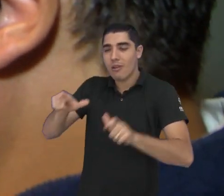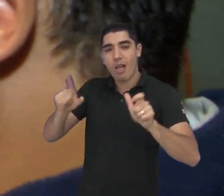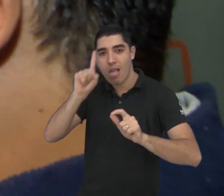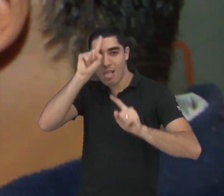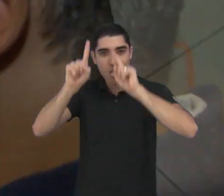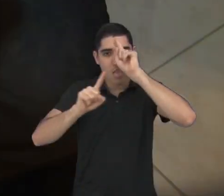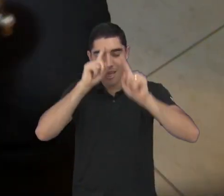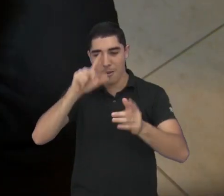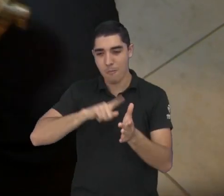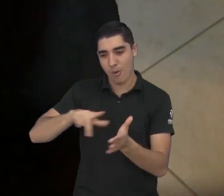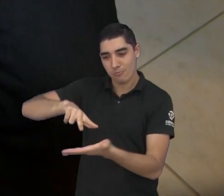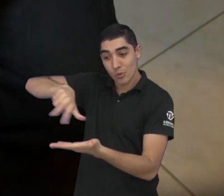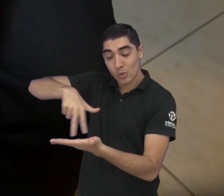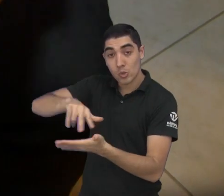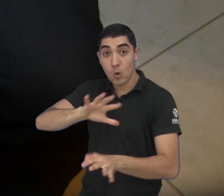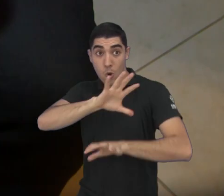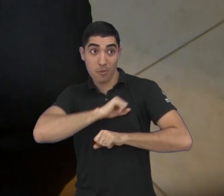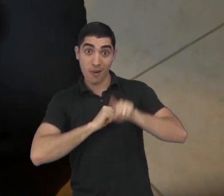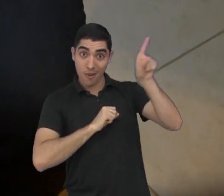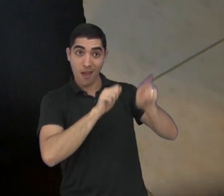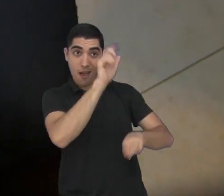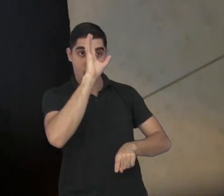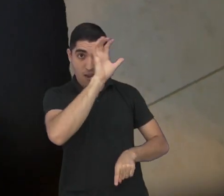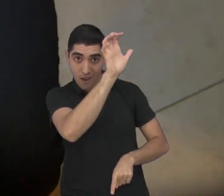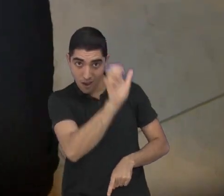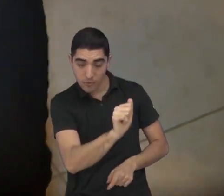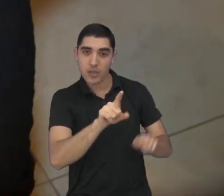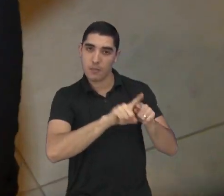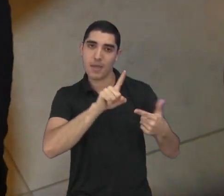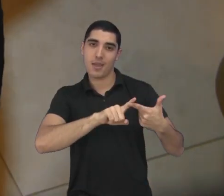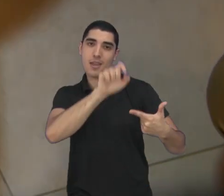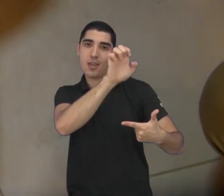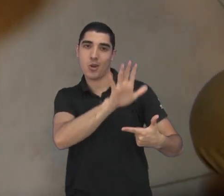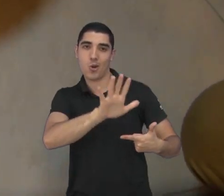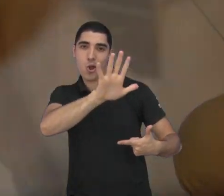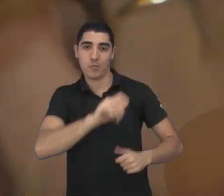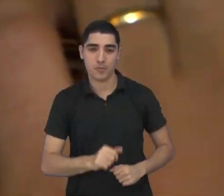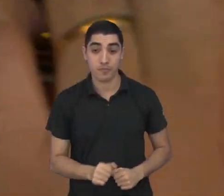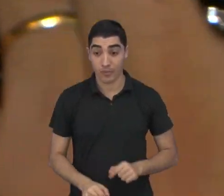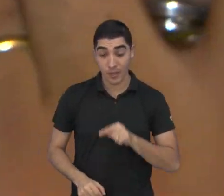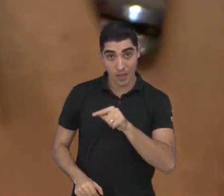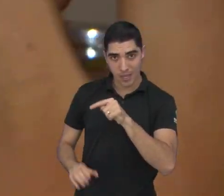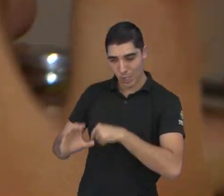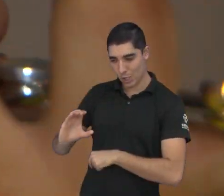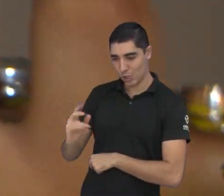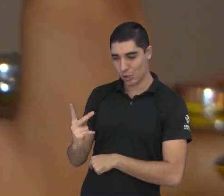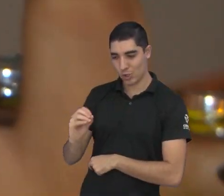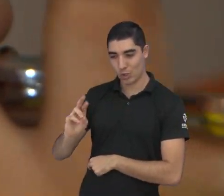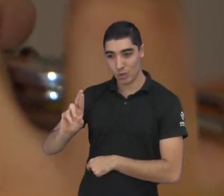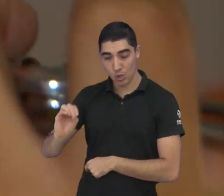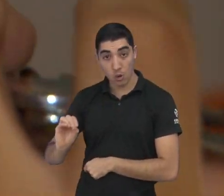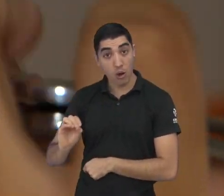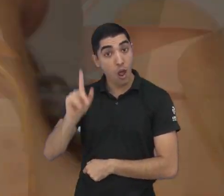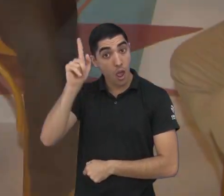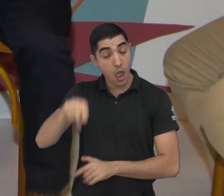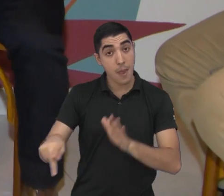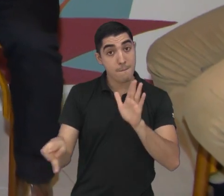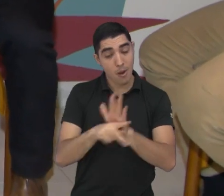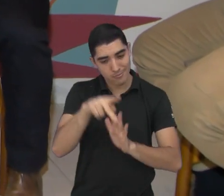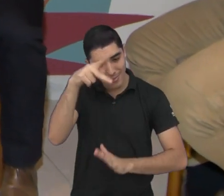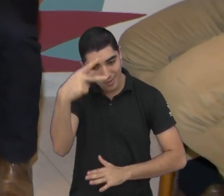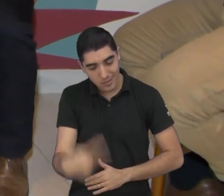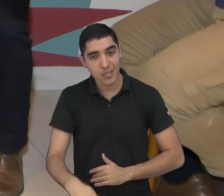e inspiradas nos ritmos e danças africanas e europeias. Atualmente, o choro é